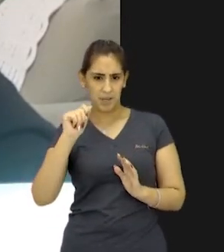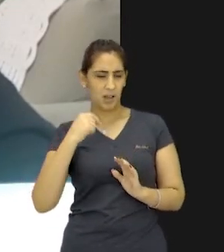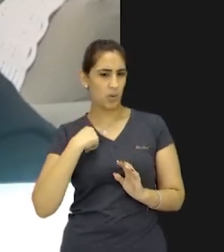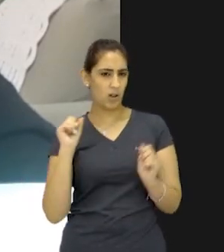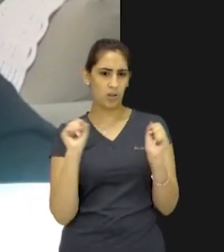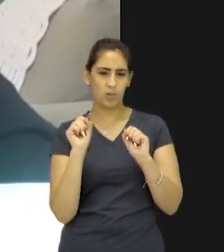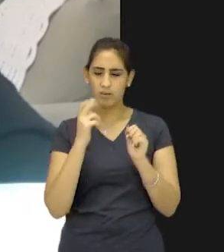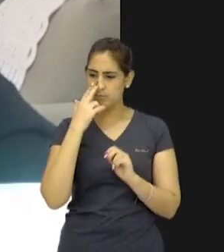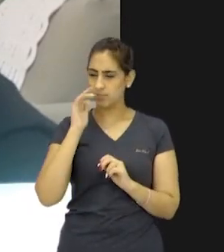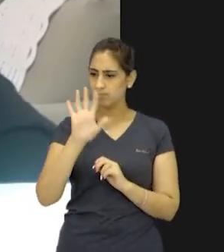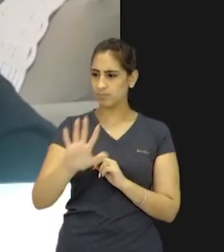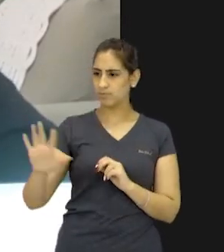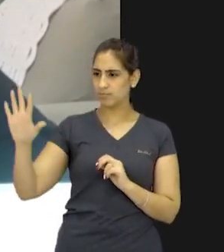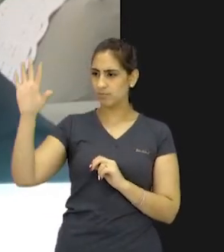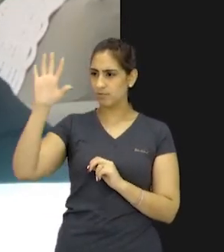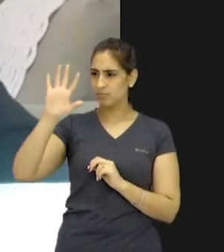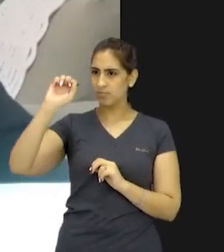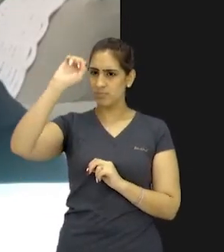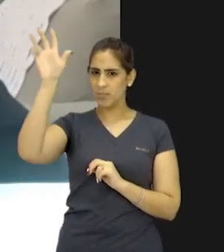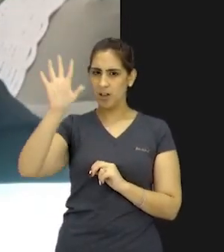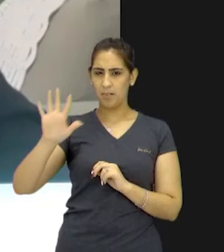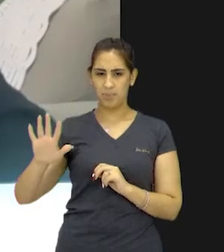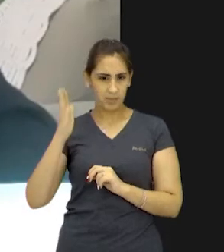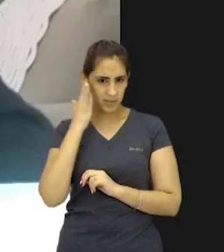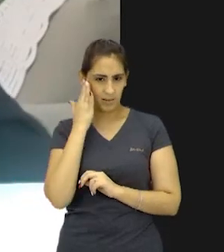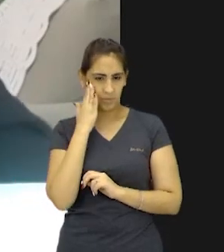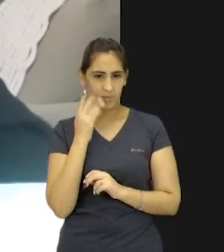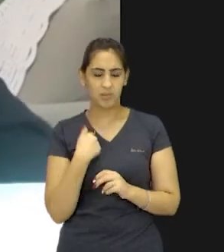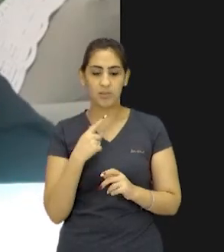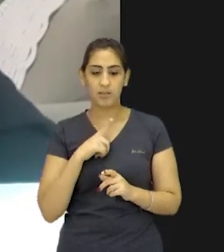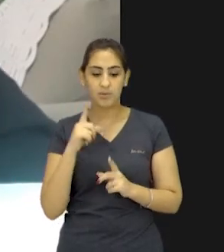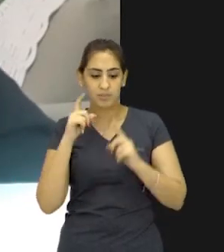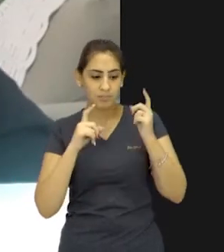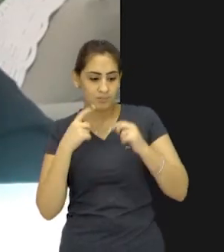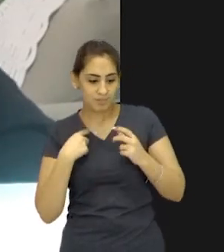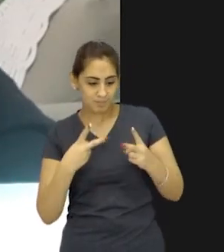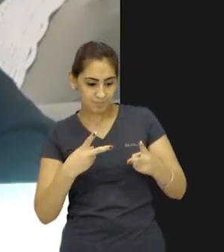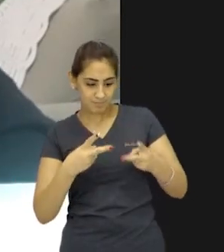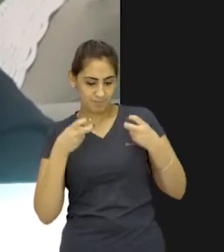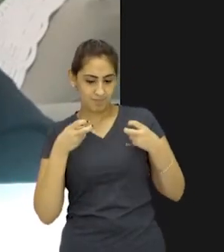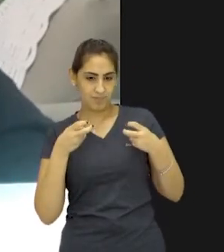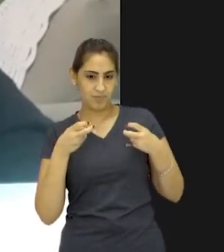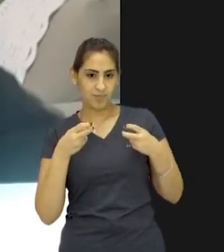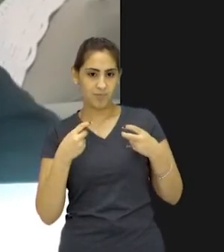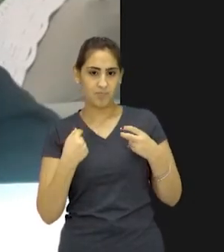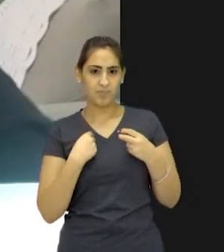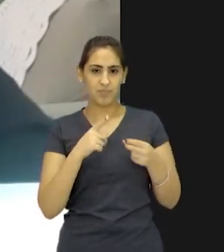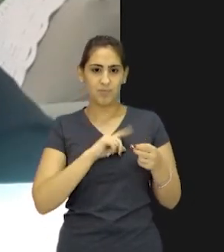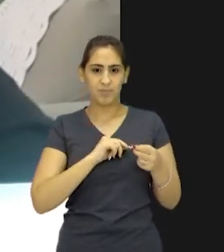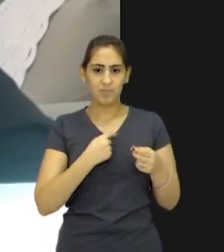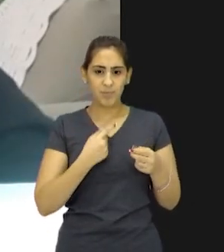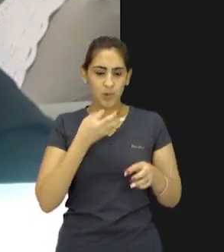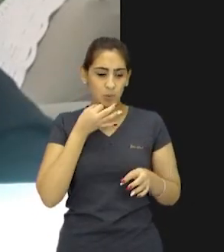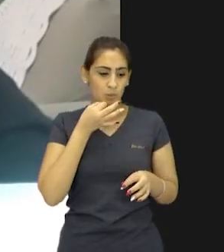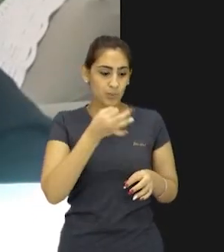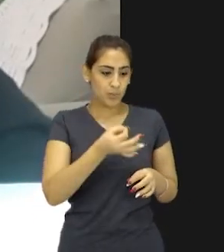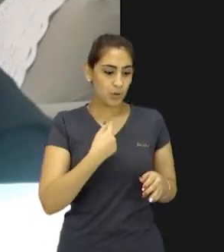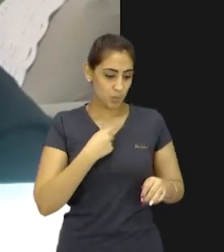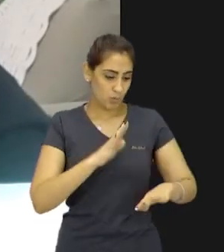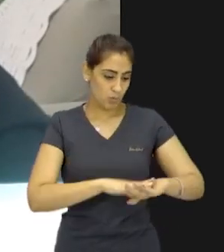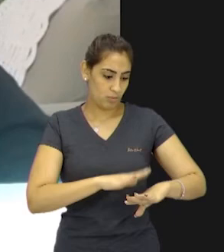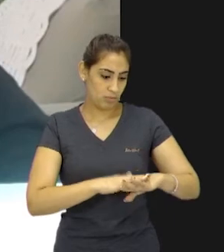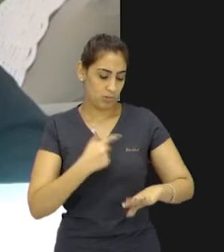se coloca no mundo, né? Eu tenho a impressão de que quando eu estou fazendo mapa, eu estou me inserindo ali, né, no